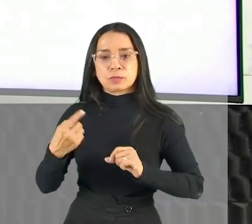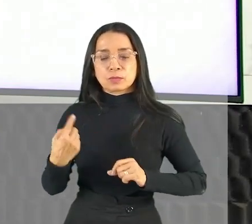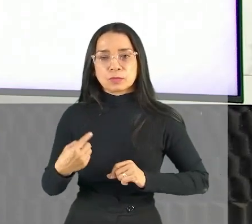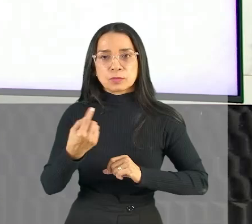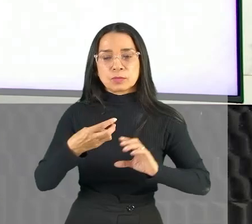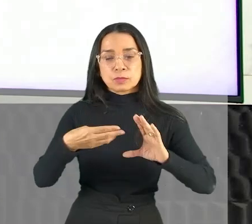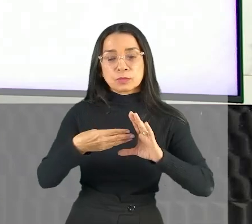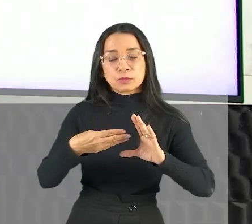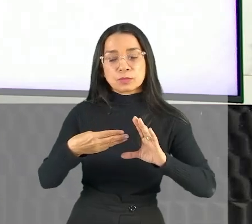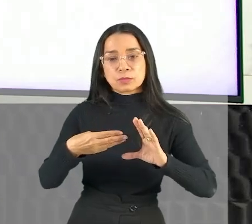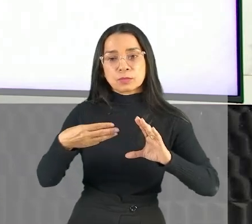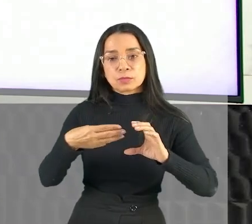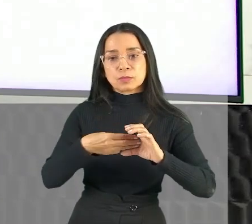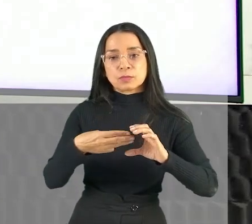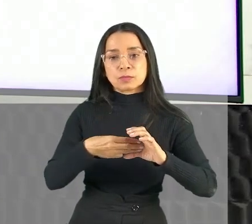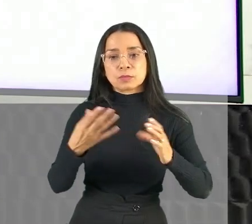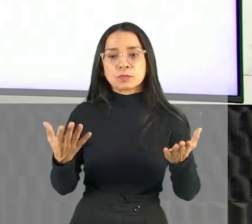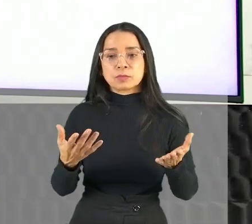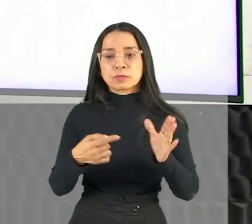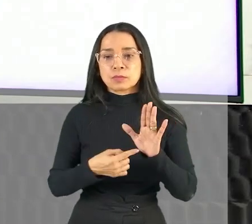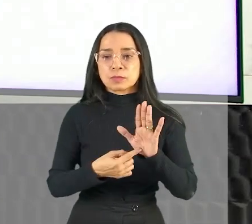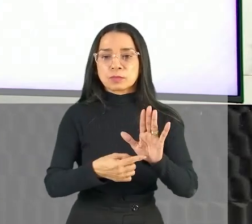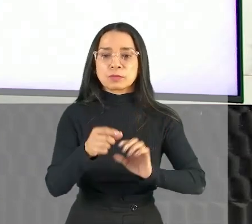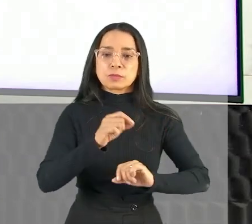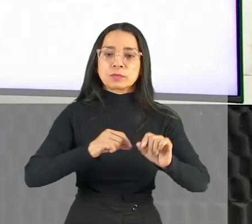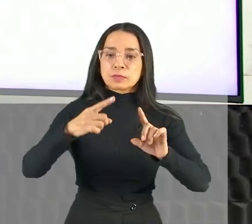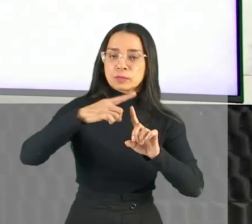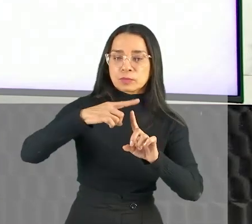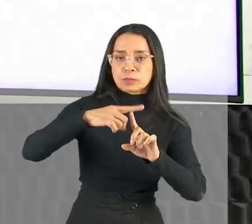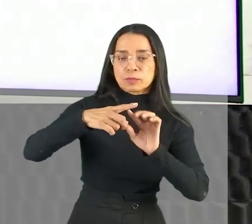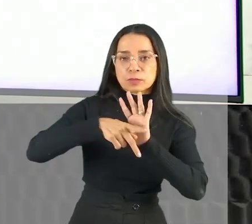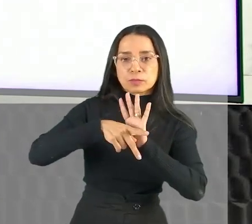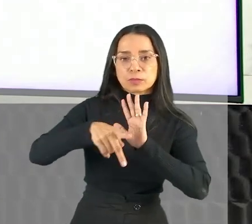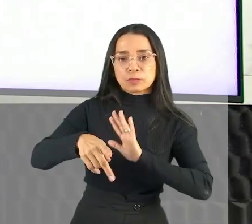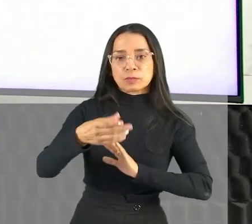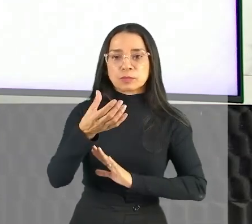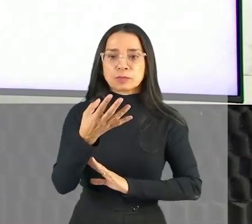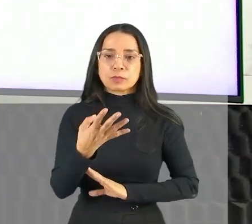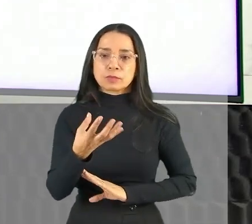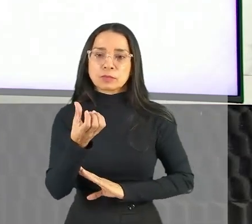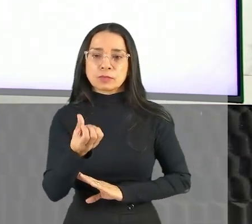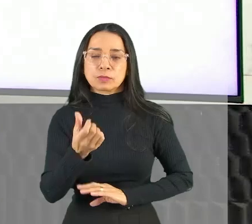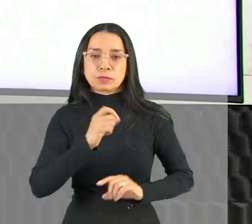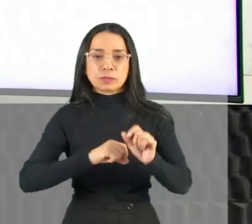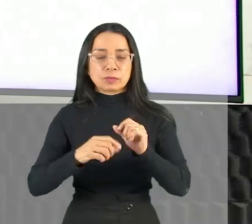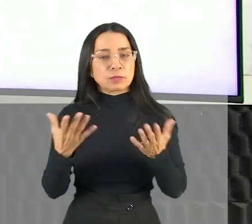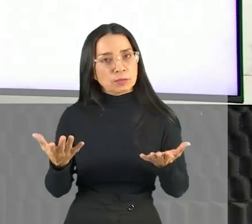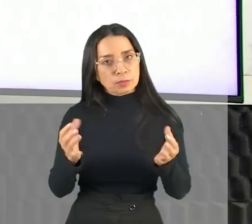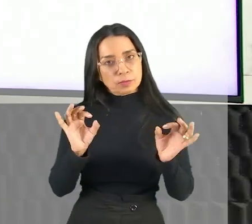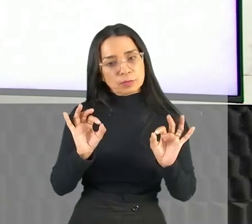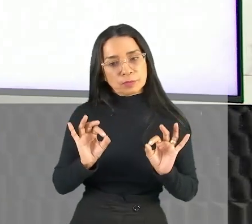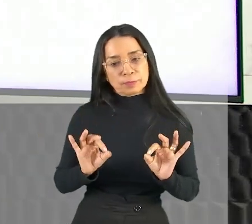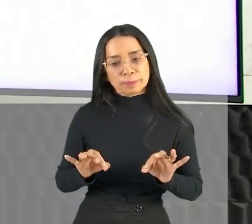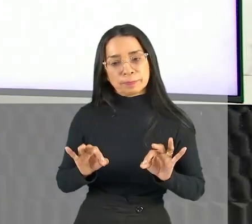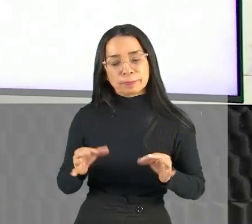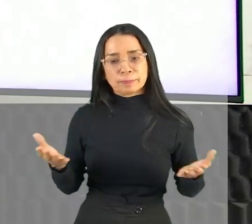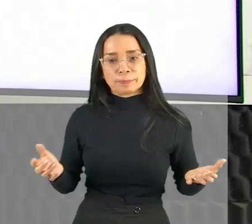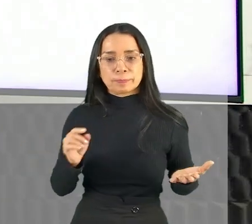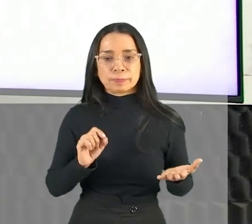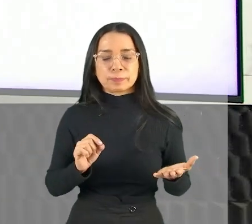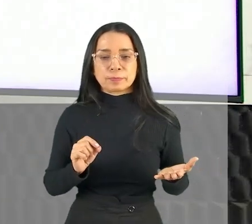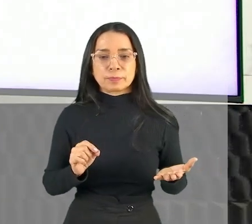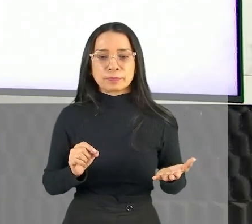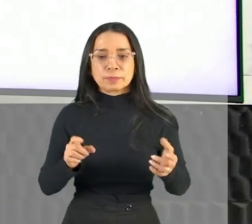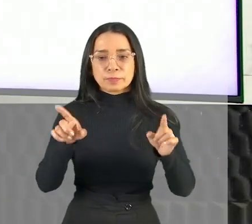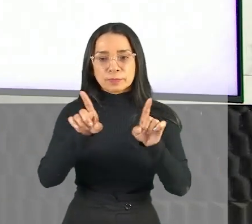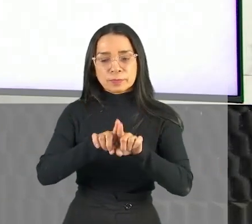células diploide não apresentam o nosso padrão específico, 46 cromossomos, pois pronto. Da